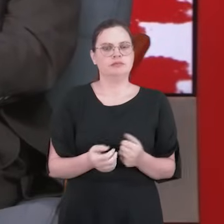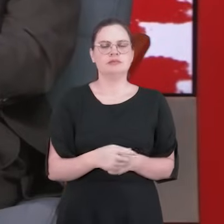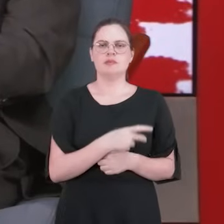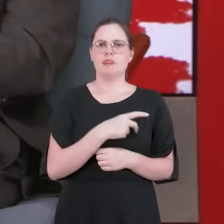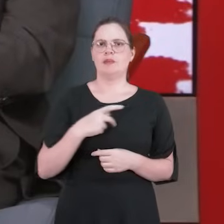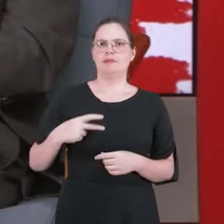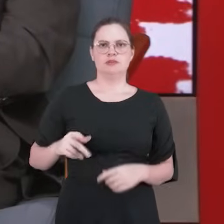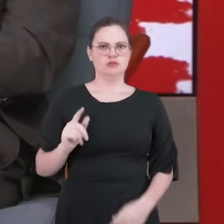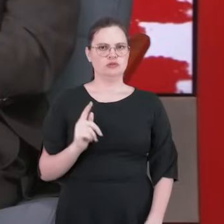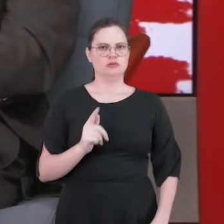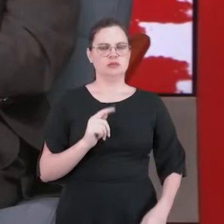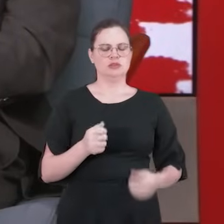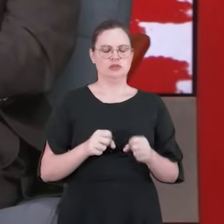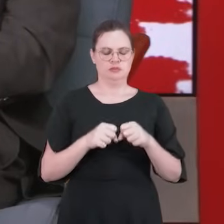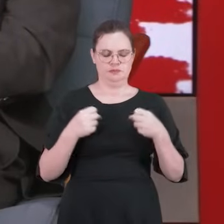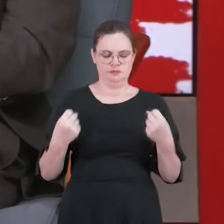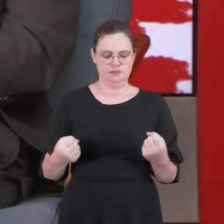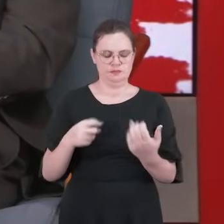Gedeuti,